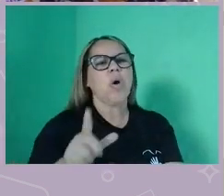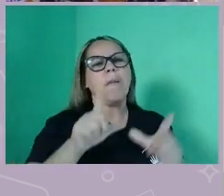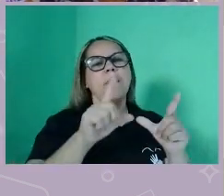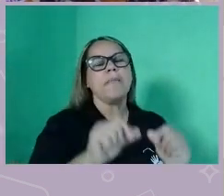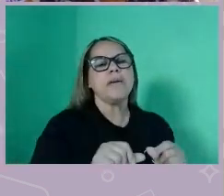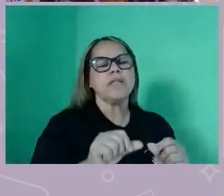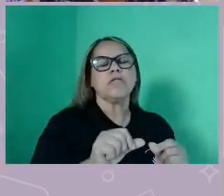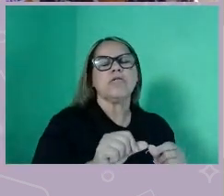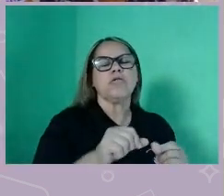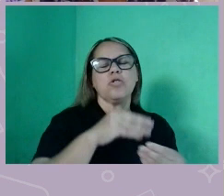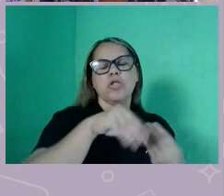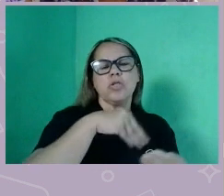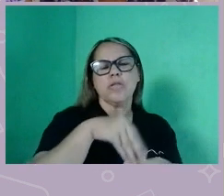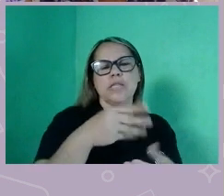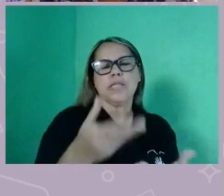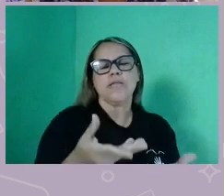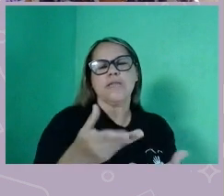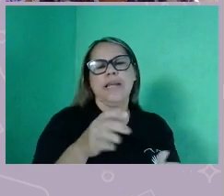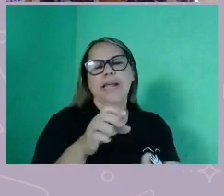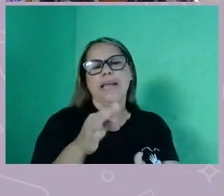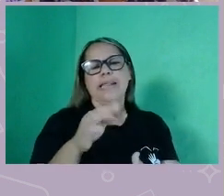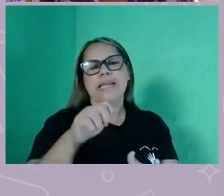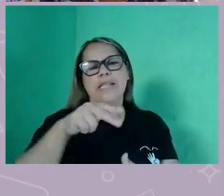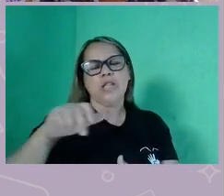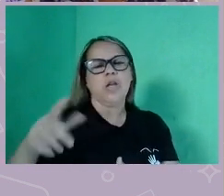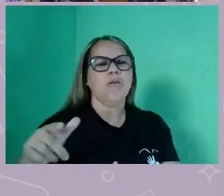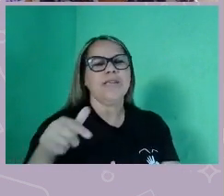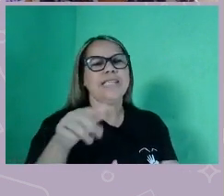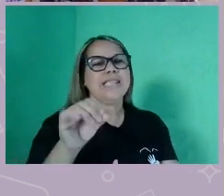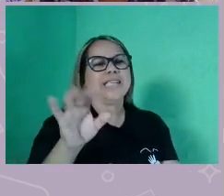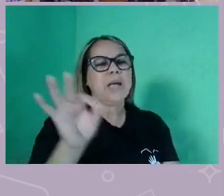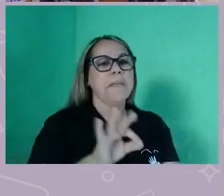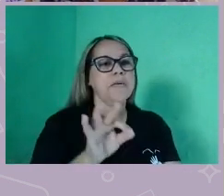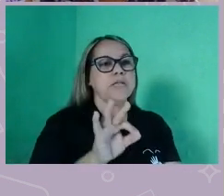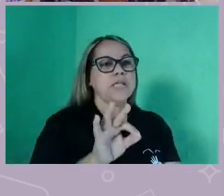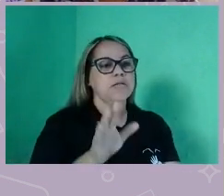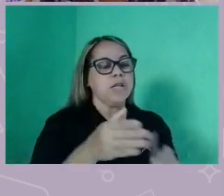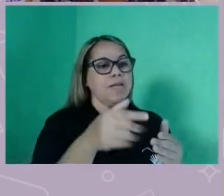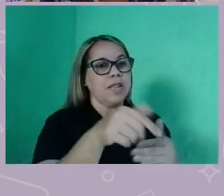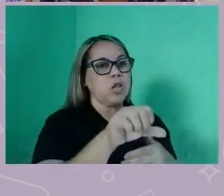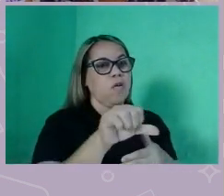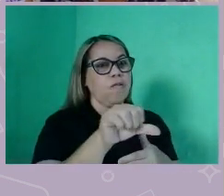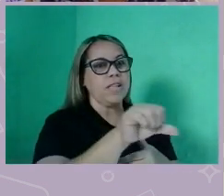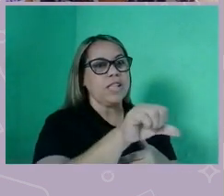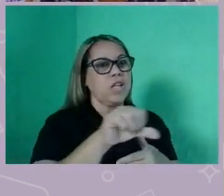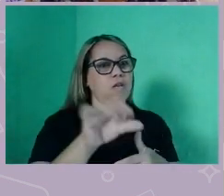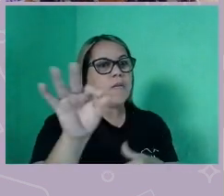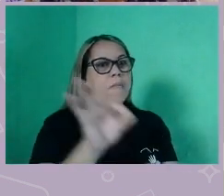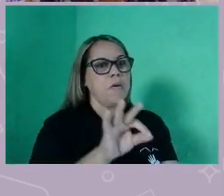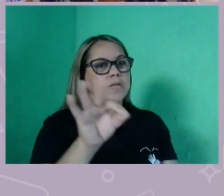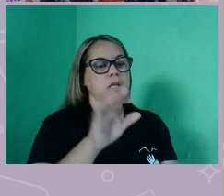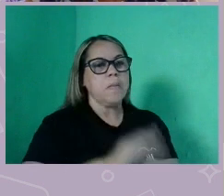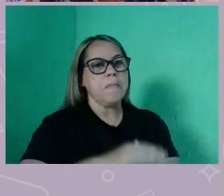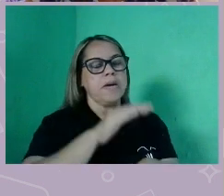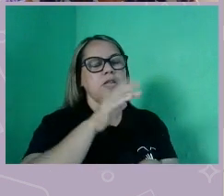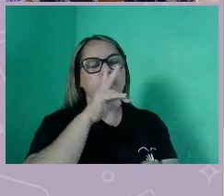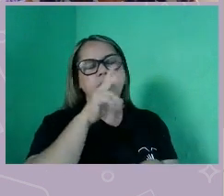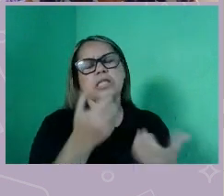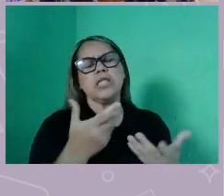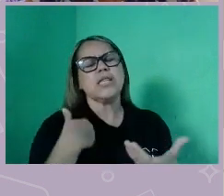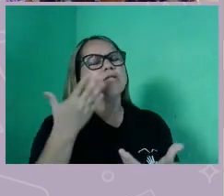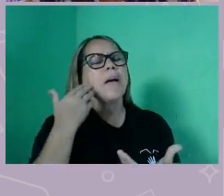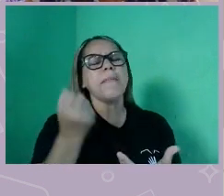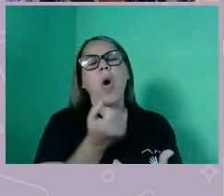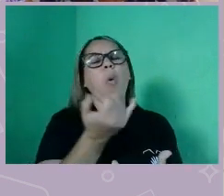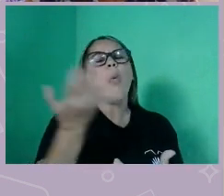etanol a 70% a partir do etanol mais concentrado de 99% ele quer saber a quantidade